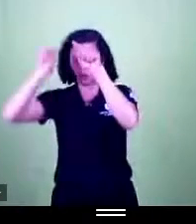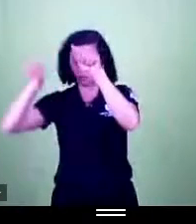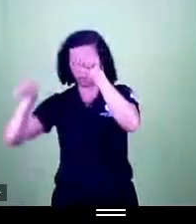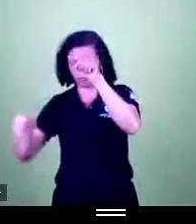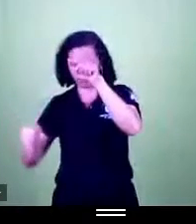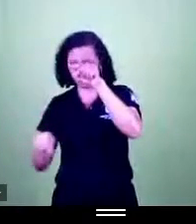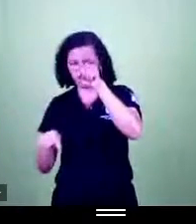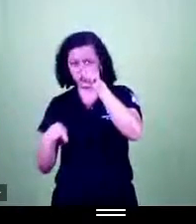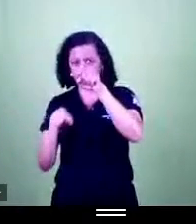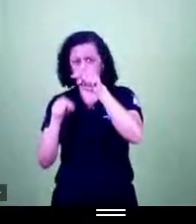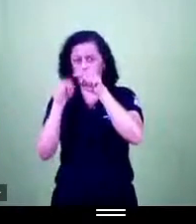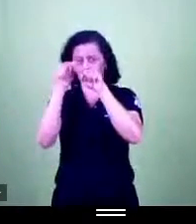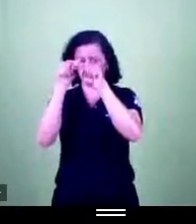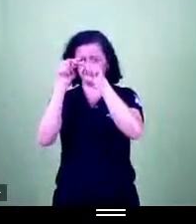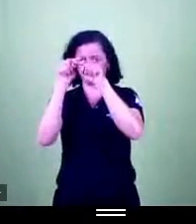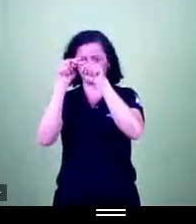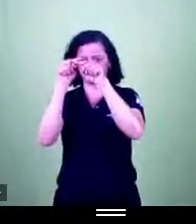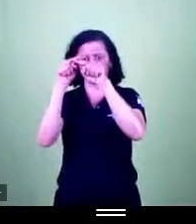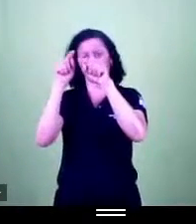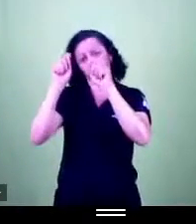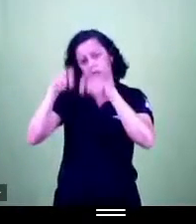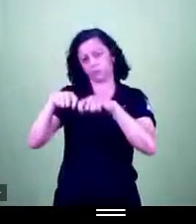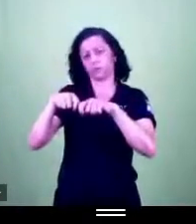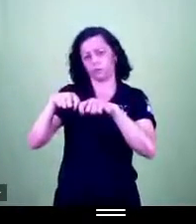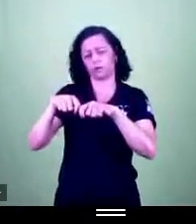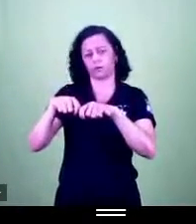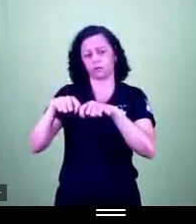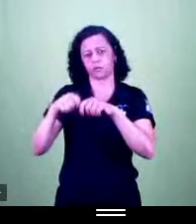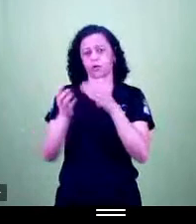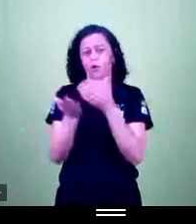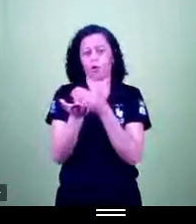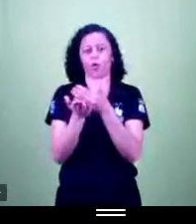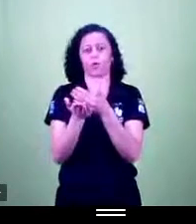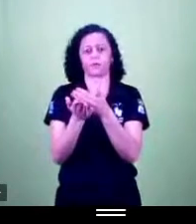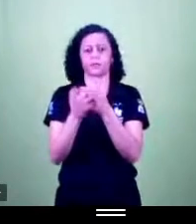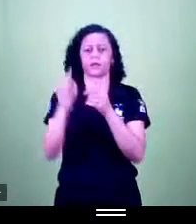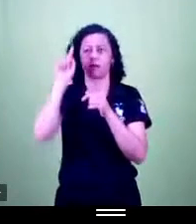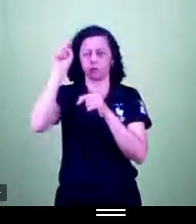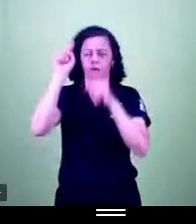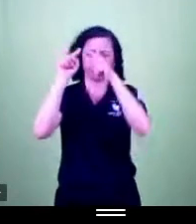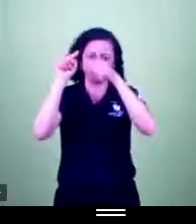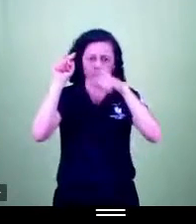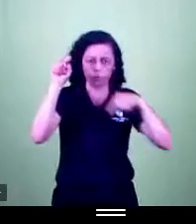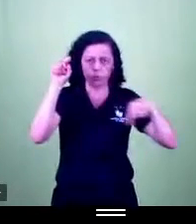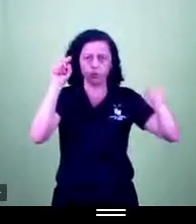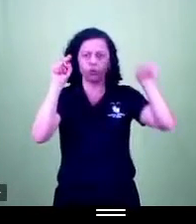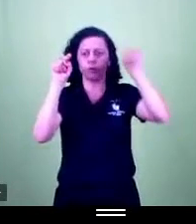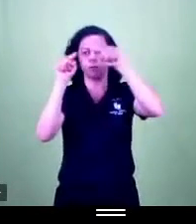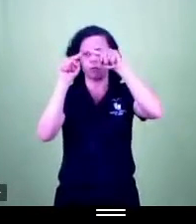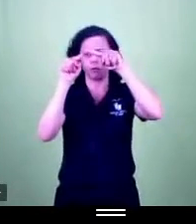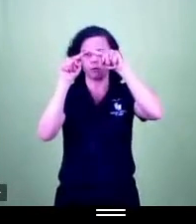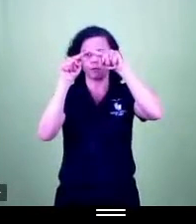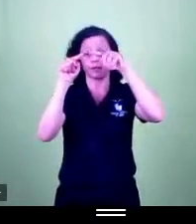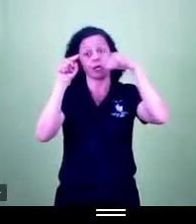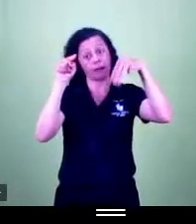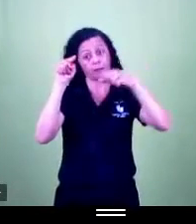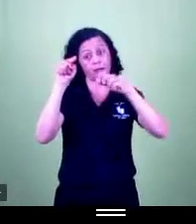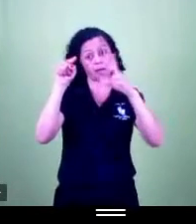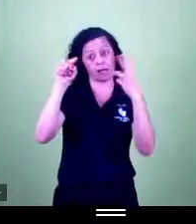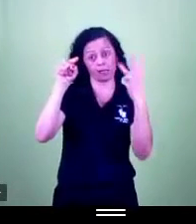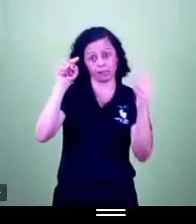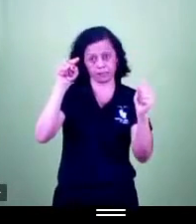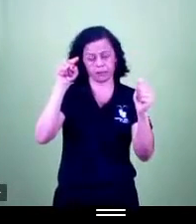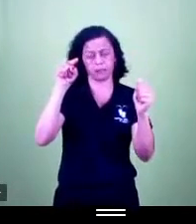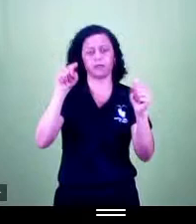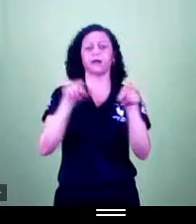do circuito, chego no mesmo nó. Aqui eu comecei nesse nó, circulei o meu circuito, voltei no mesmo nó, no mesmo ponto de origem. Todo